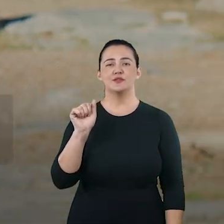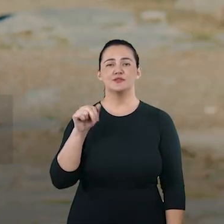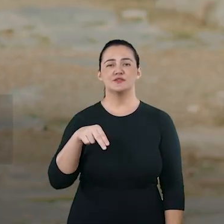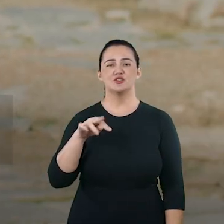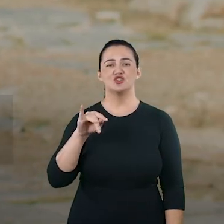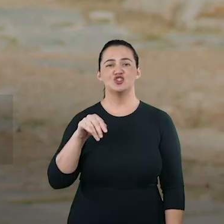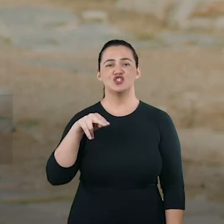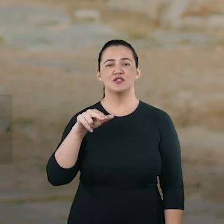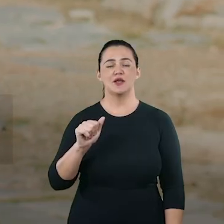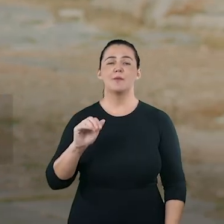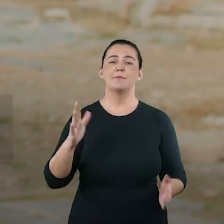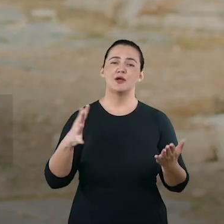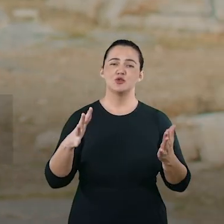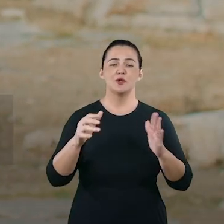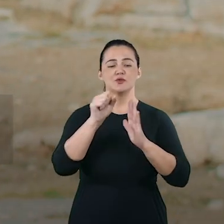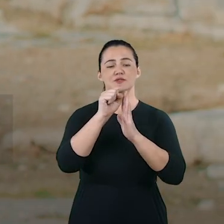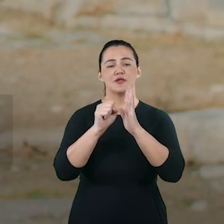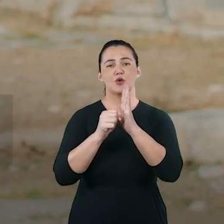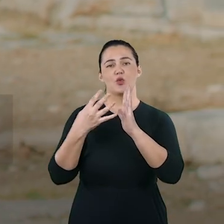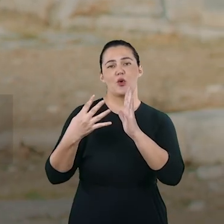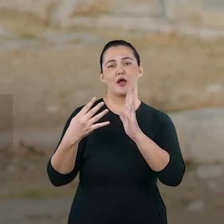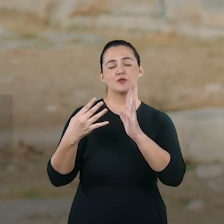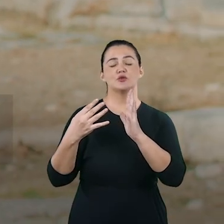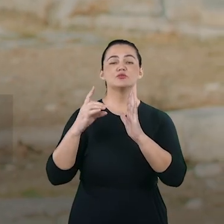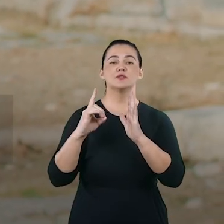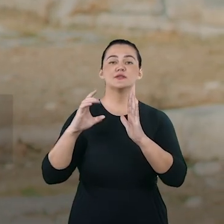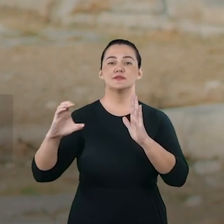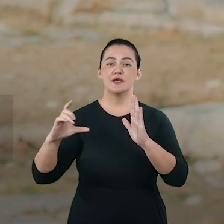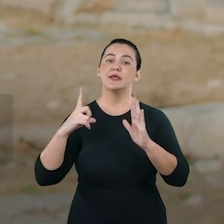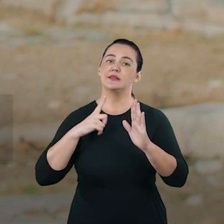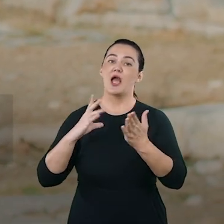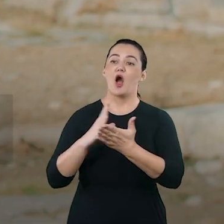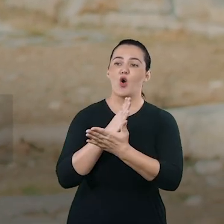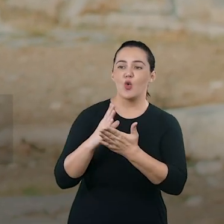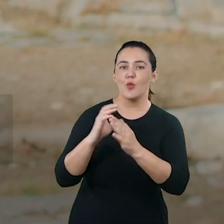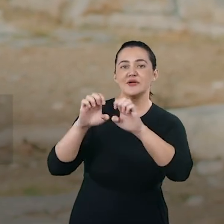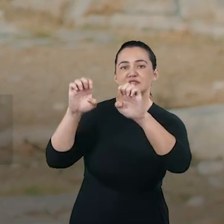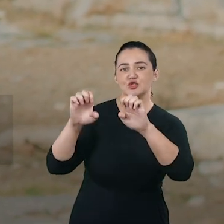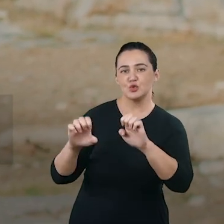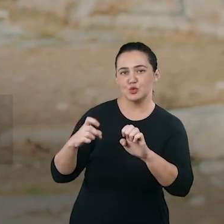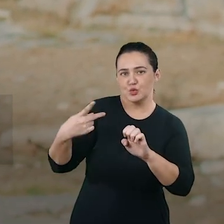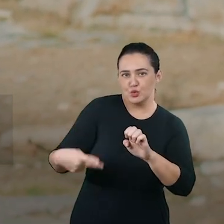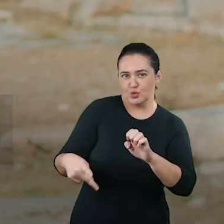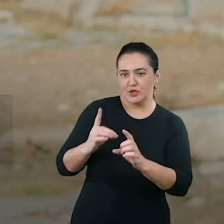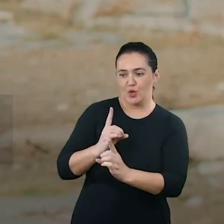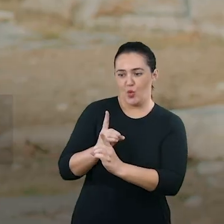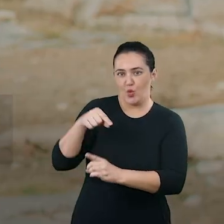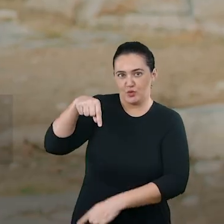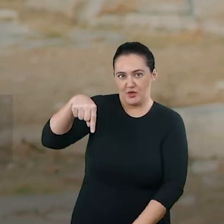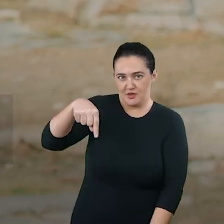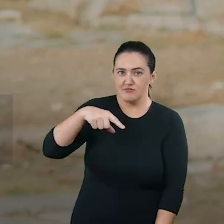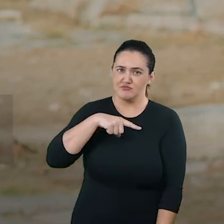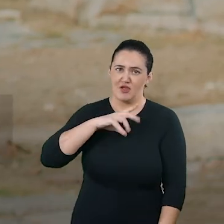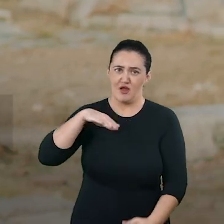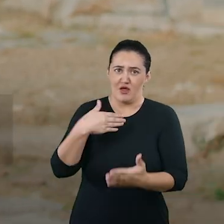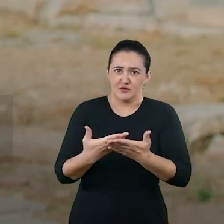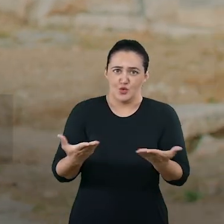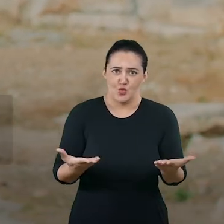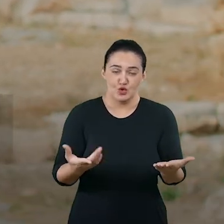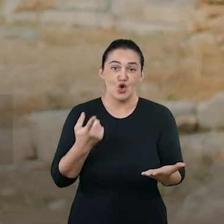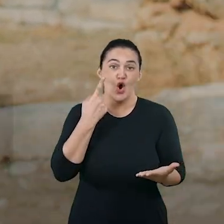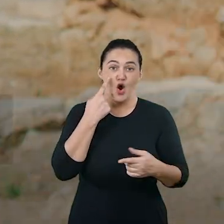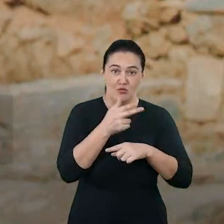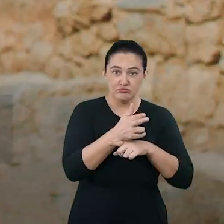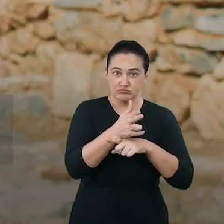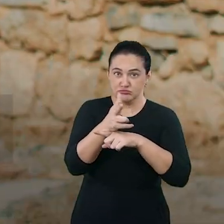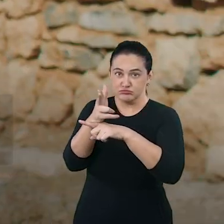4º século de nossa era, também estruturas remanescentes dessa cidade. Por exemplo, se o Vassian apontar para lá, você vai poder